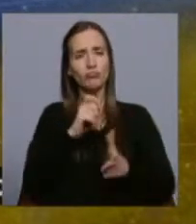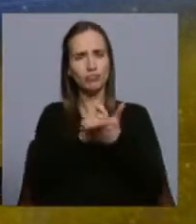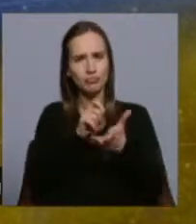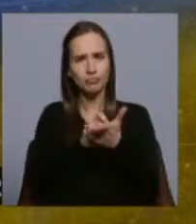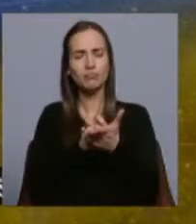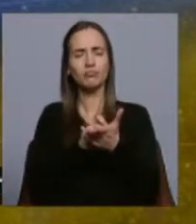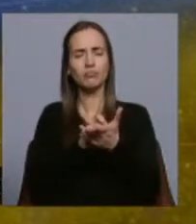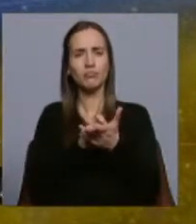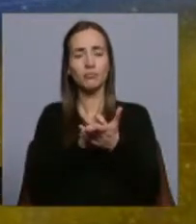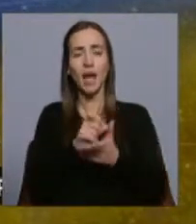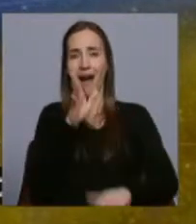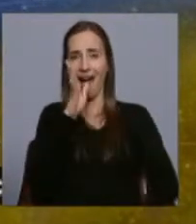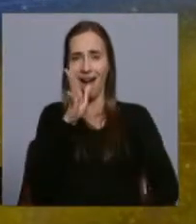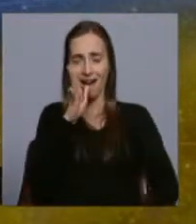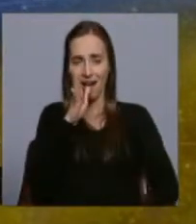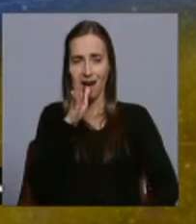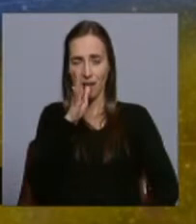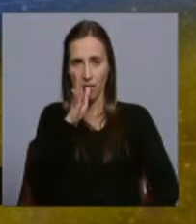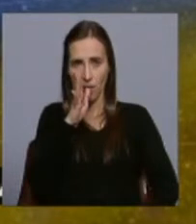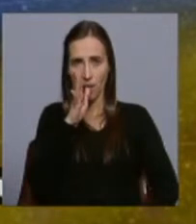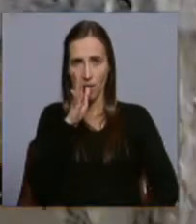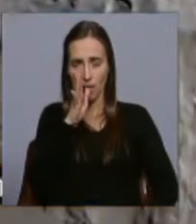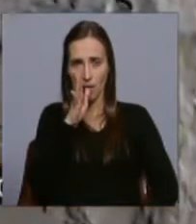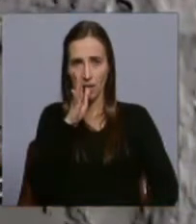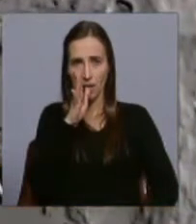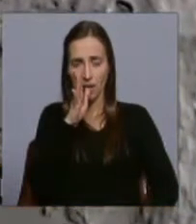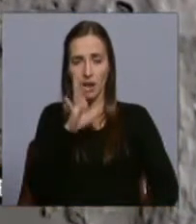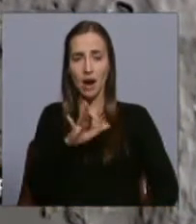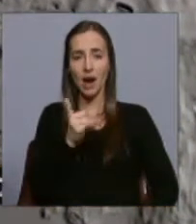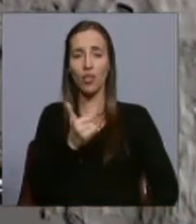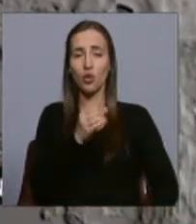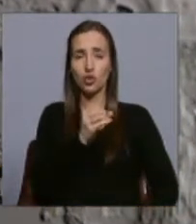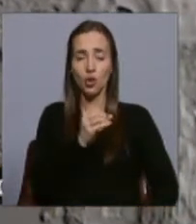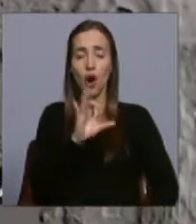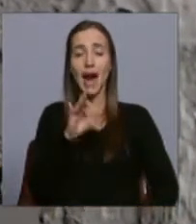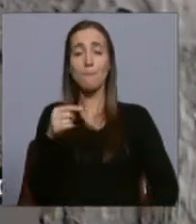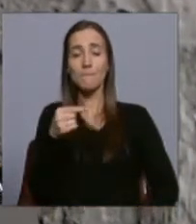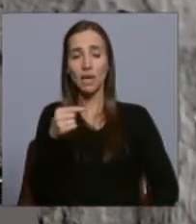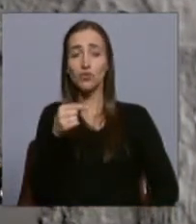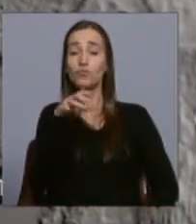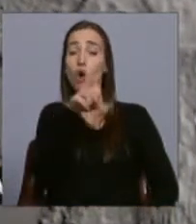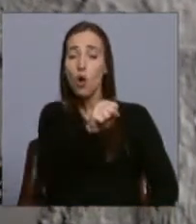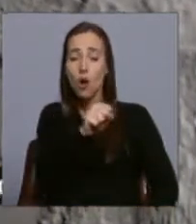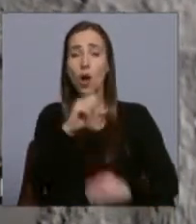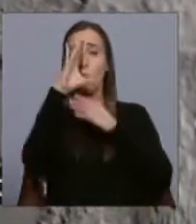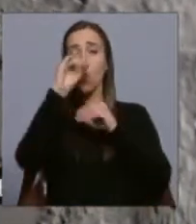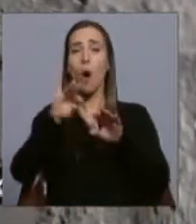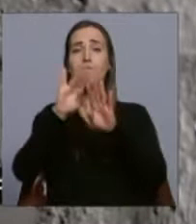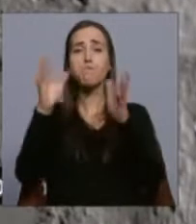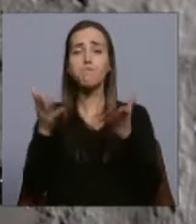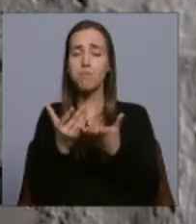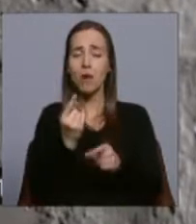precisamente água hidroxila e água molecular H2O, ou H- e H2O, também na altura de lua cheia. Ela não